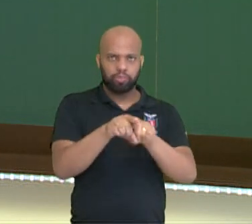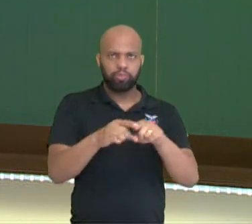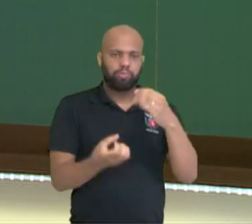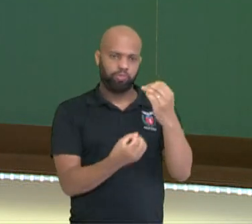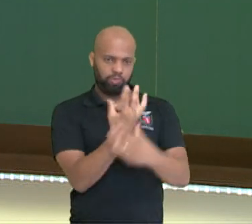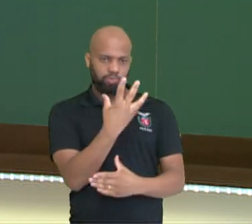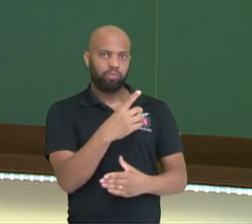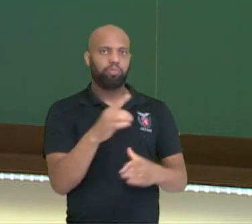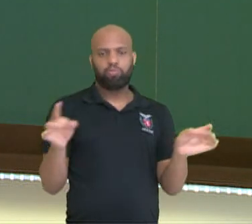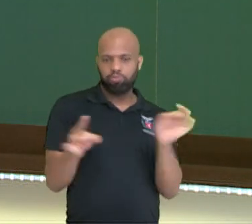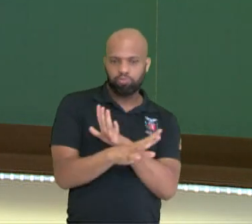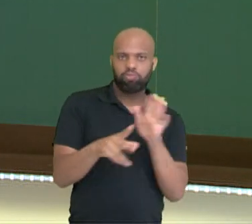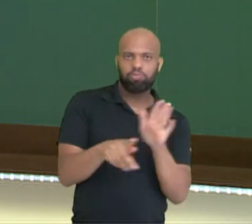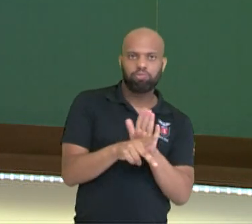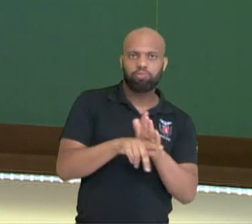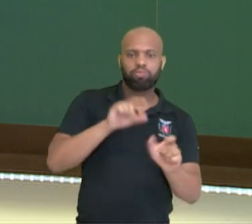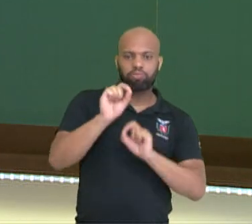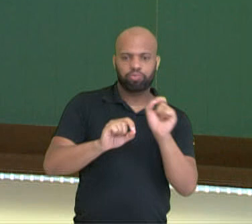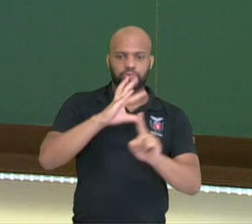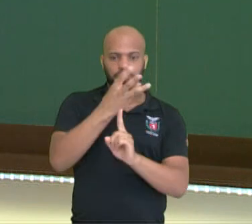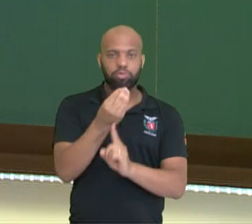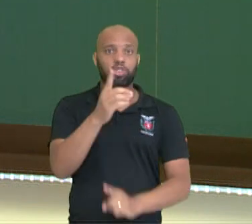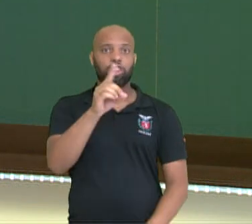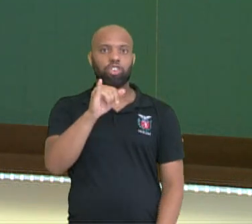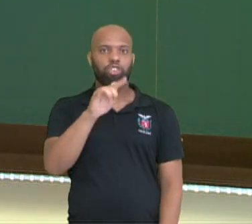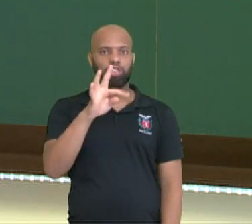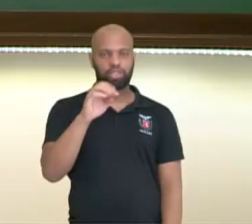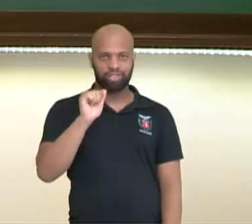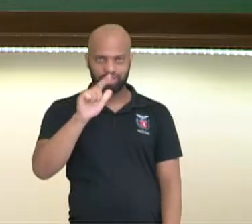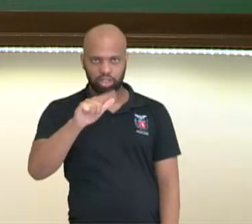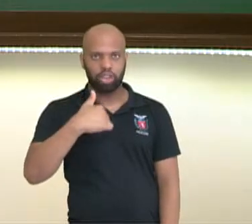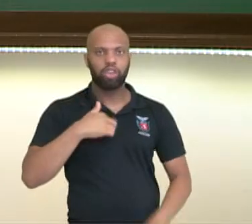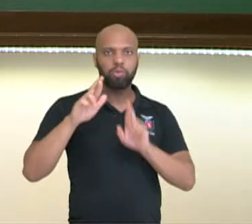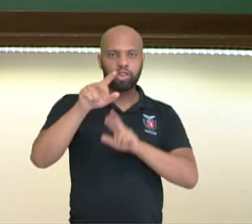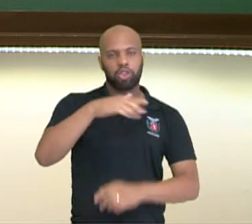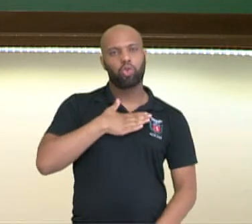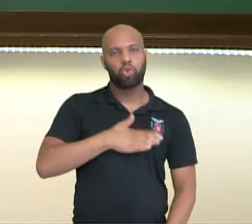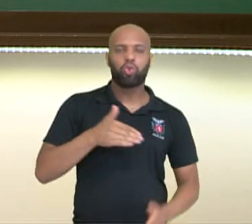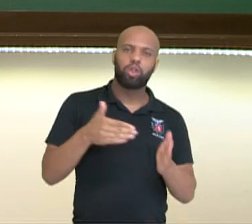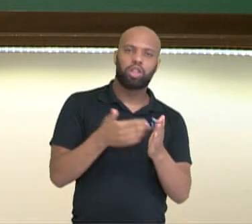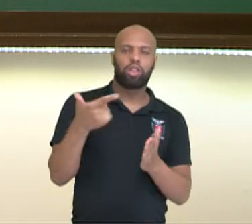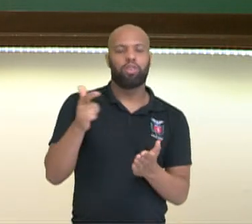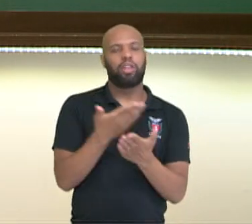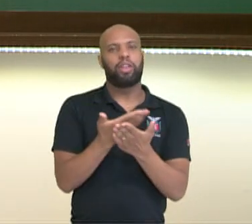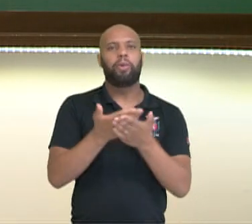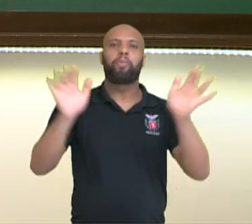Mas a gente terminou ali com a arte digital. Então, espero que você tenha gostado e até a próxima, se Deus quiser.